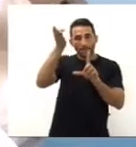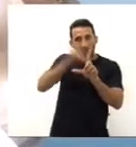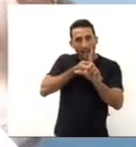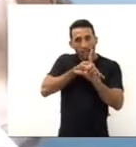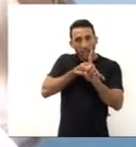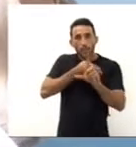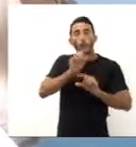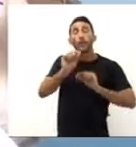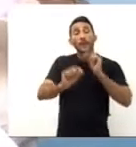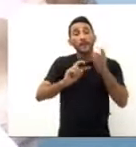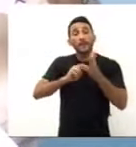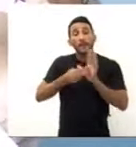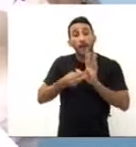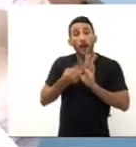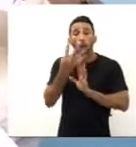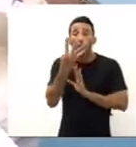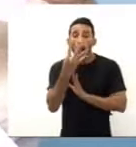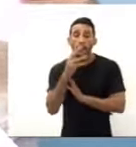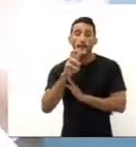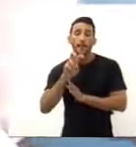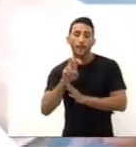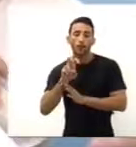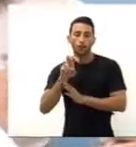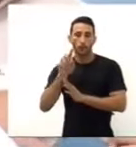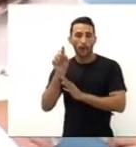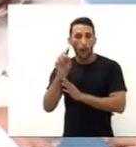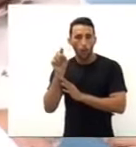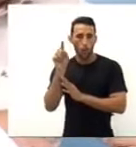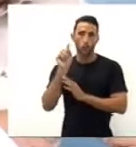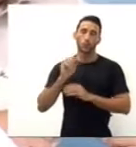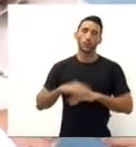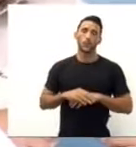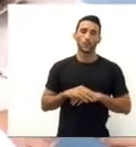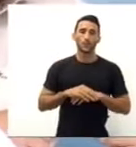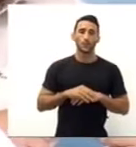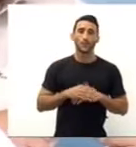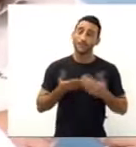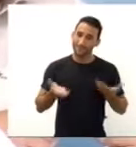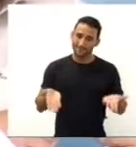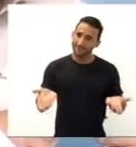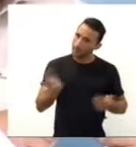metade do ângulo, que é 45 graus. Então, vamos lá,